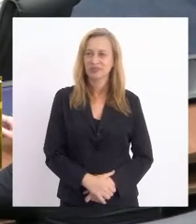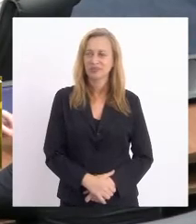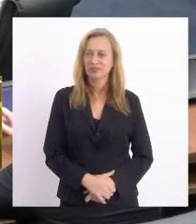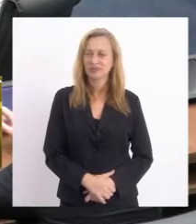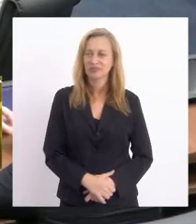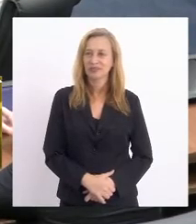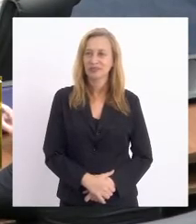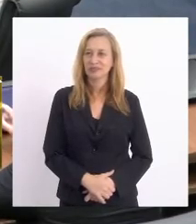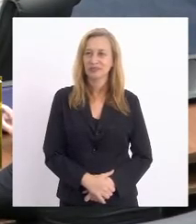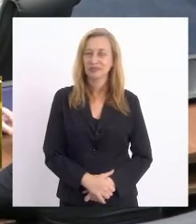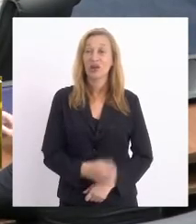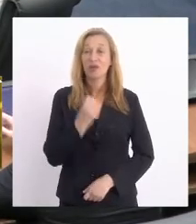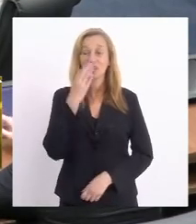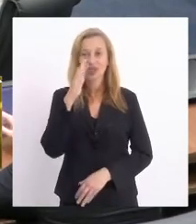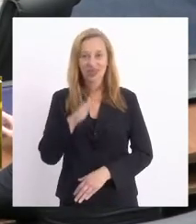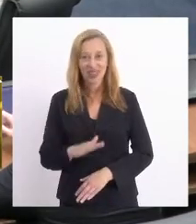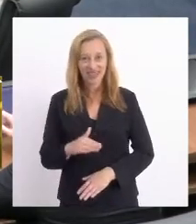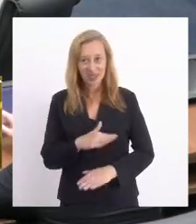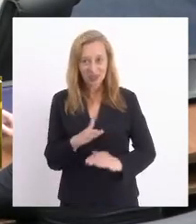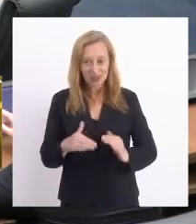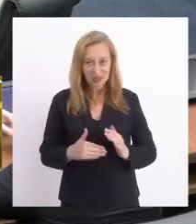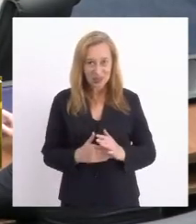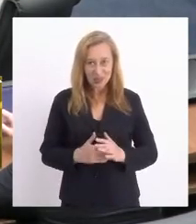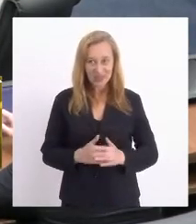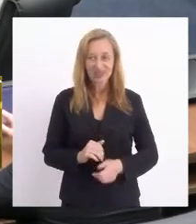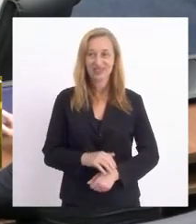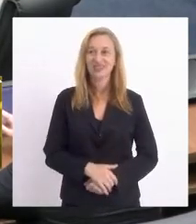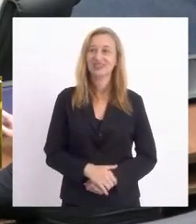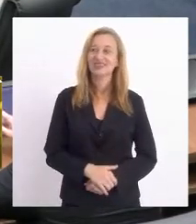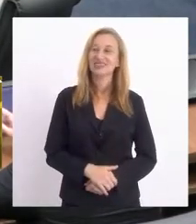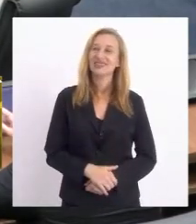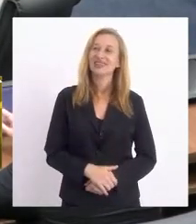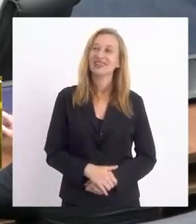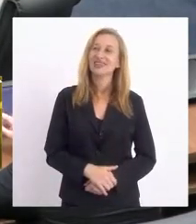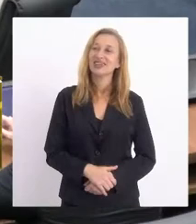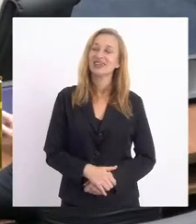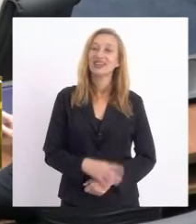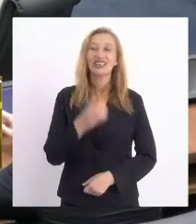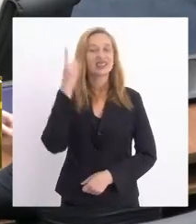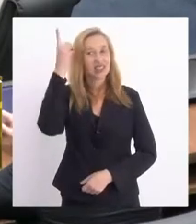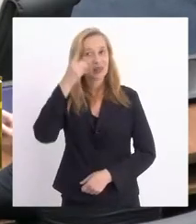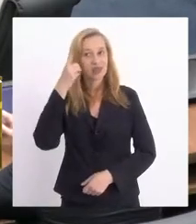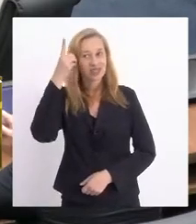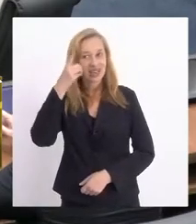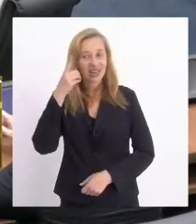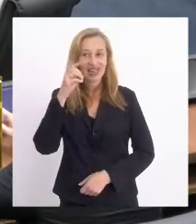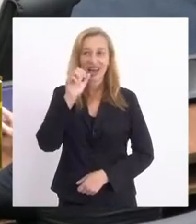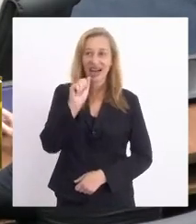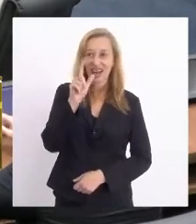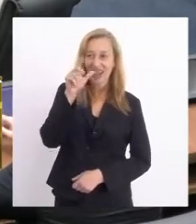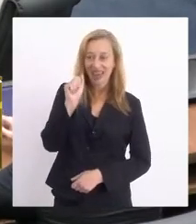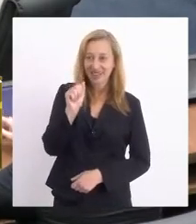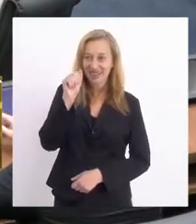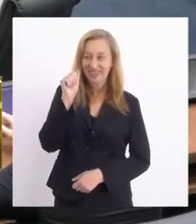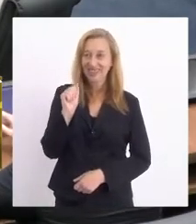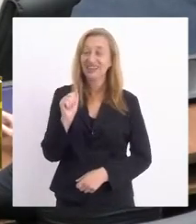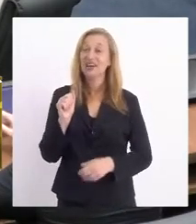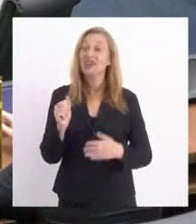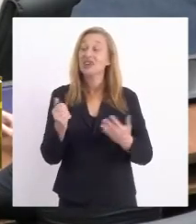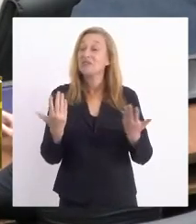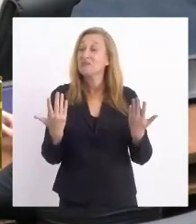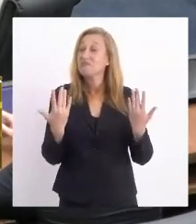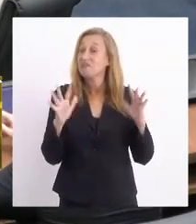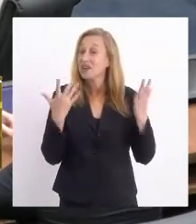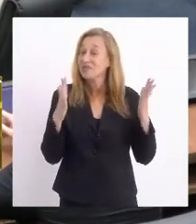oh Alô boa tarde a todos boa tarde Deputado Alana Passos parabenizá-lo pela iniciativa